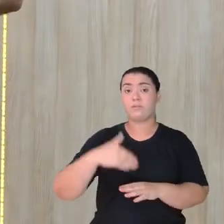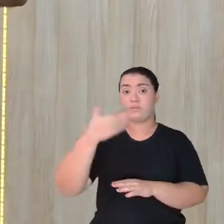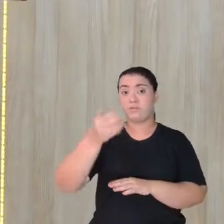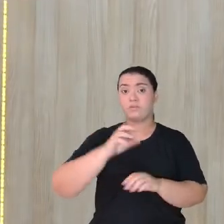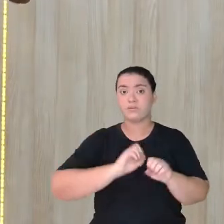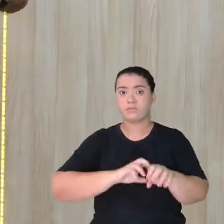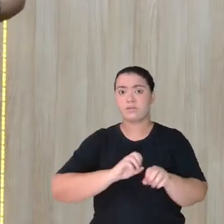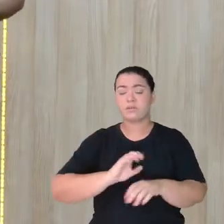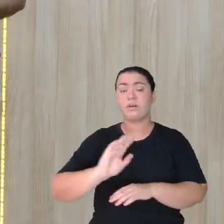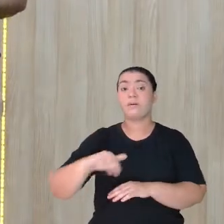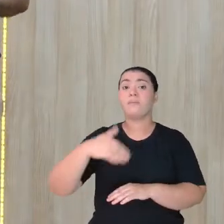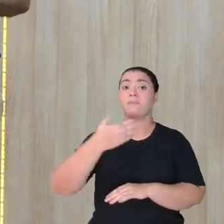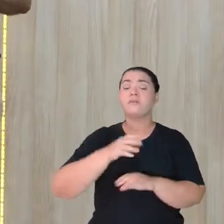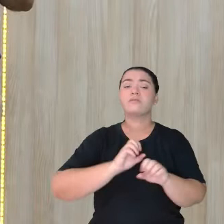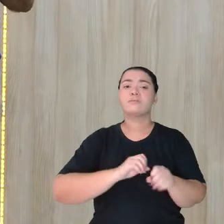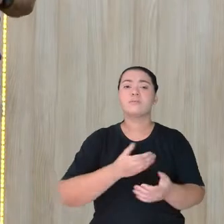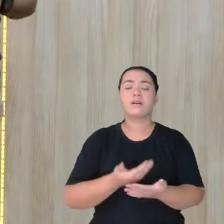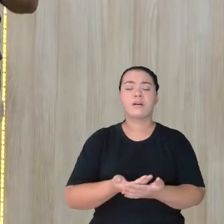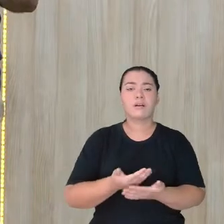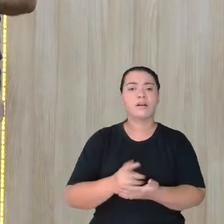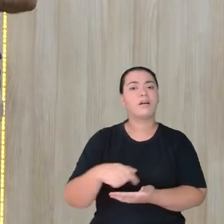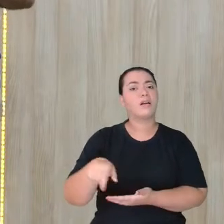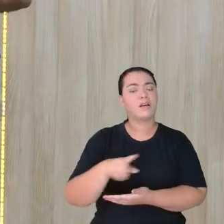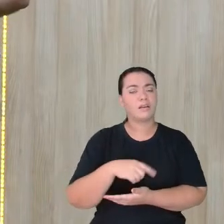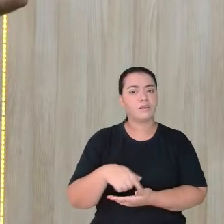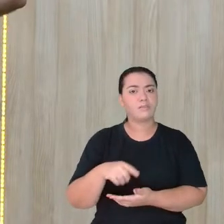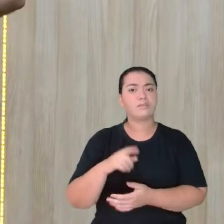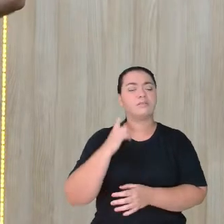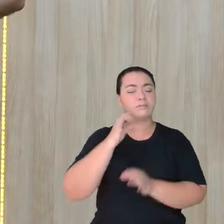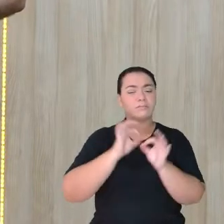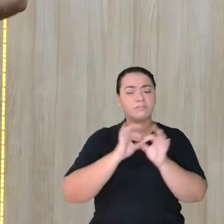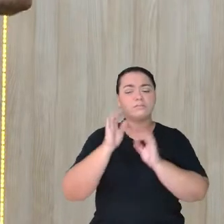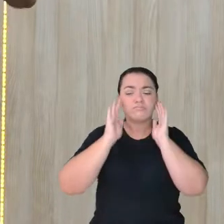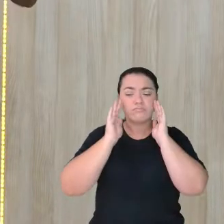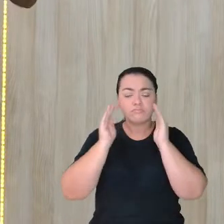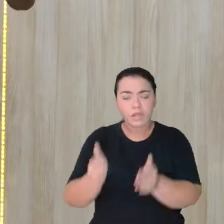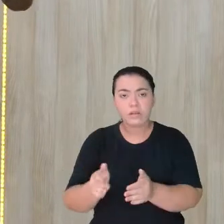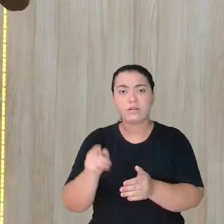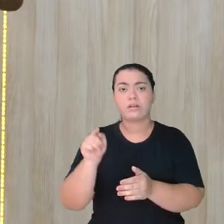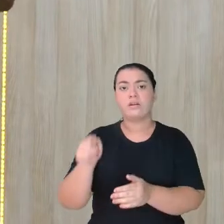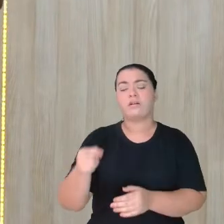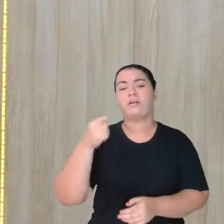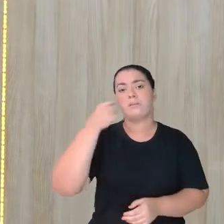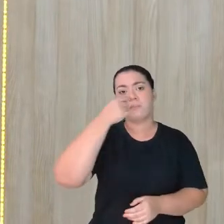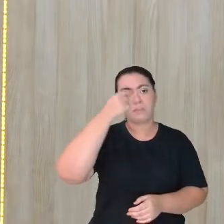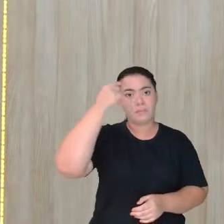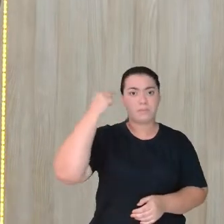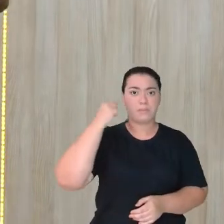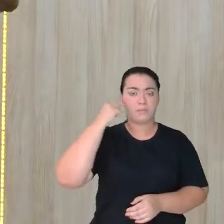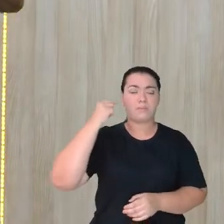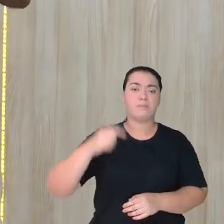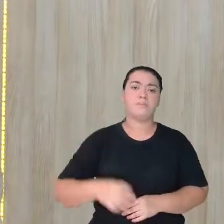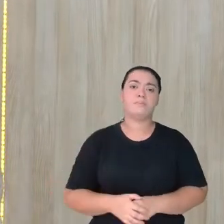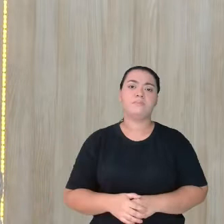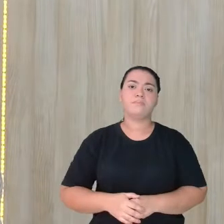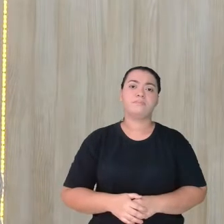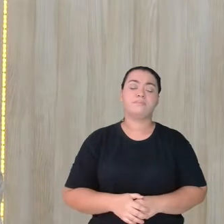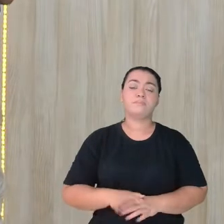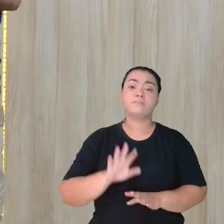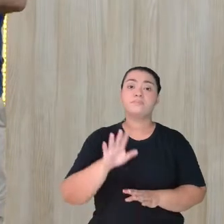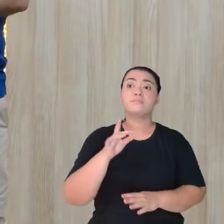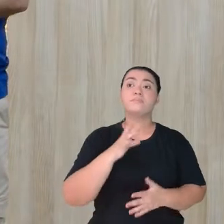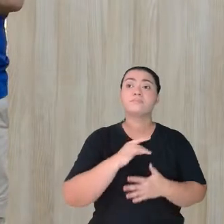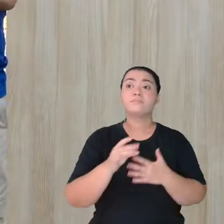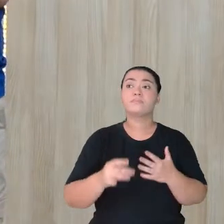aula. E na próxima aula a gente trabalha de forma mais específica aí os mongóis. Detalhe,